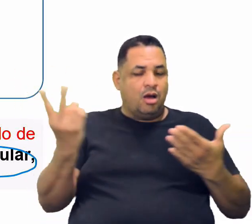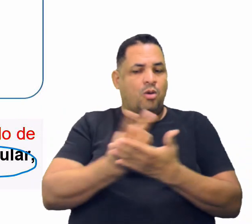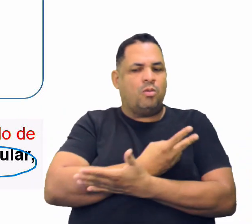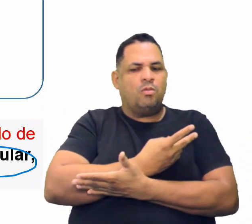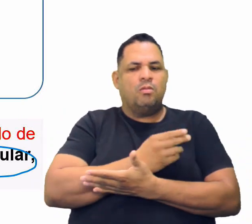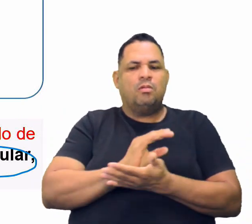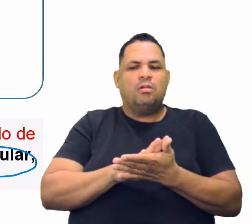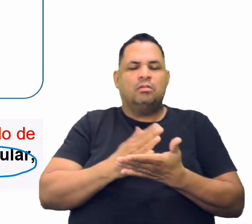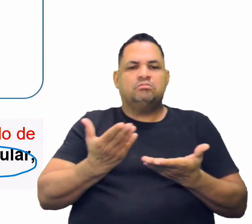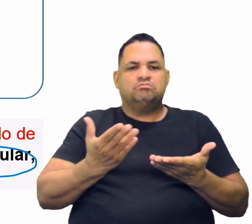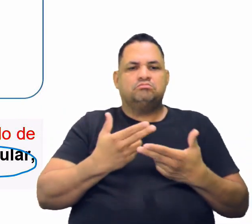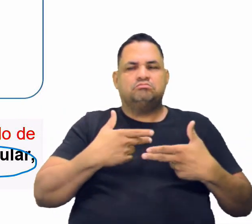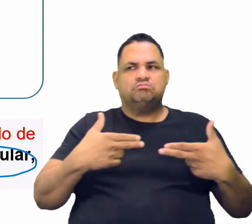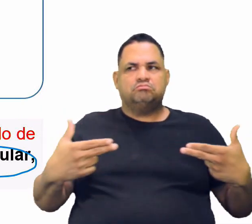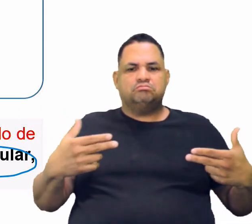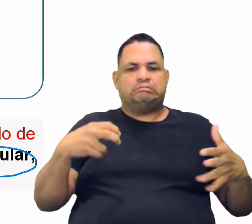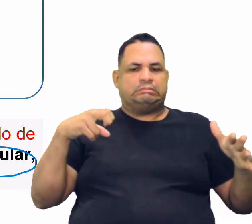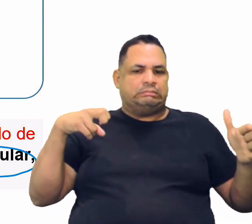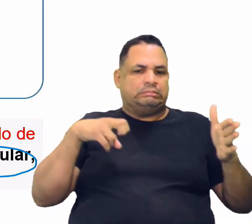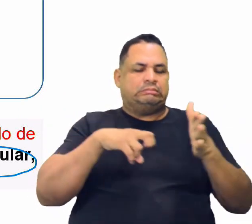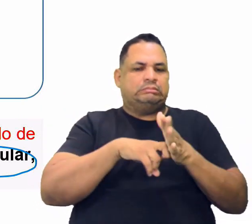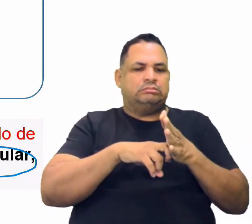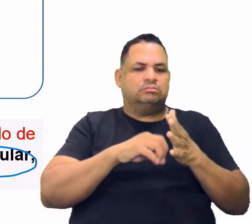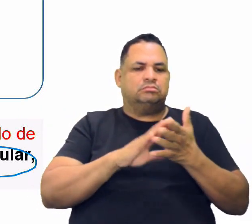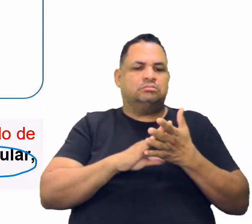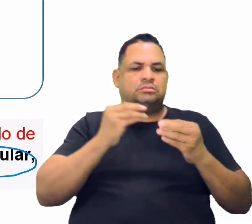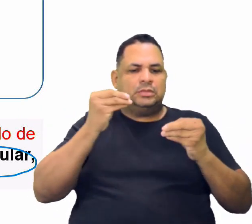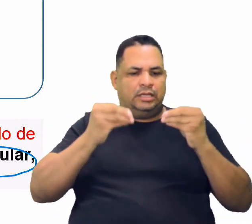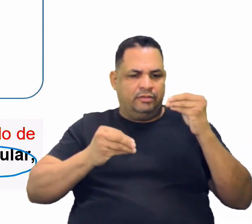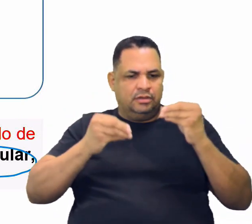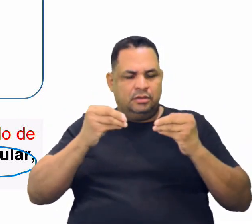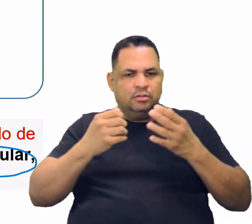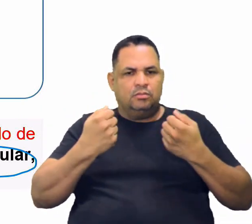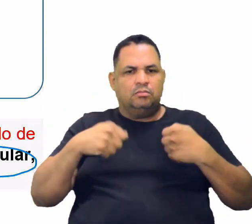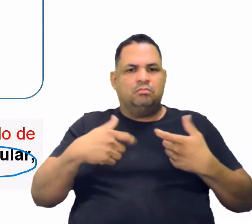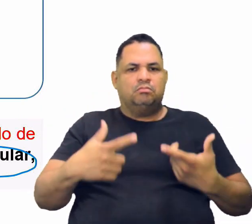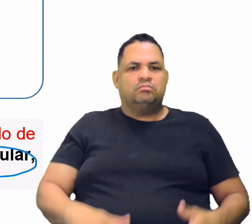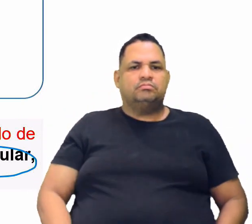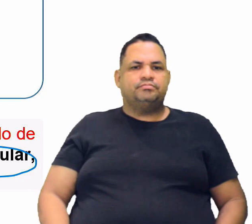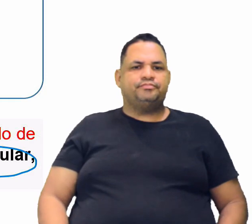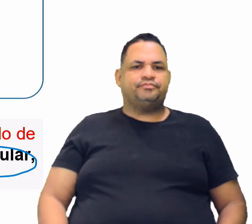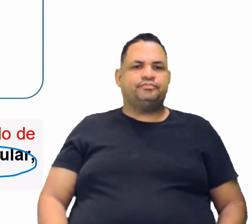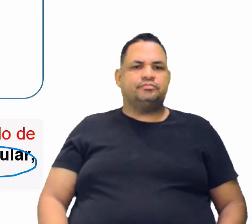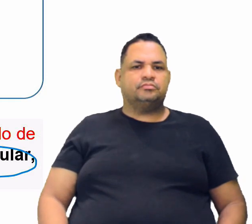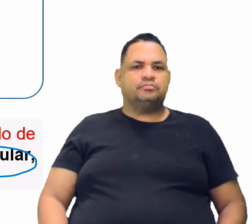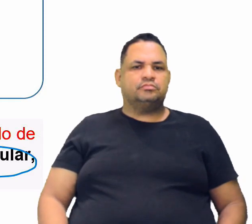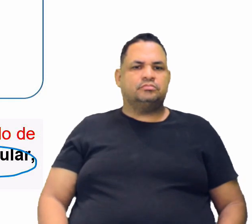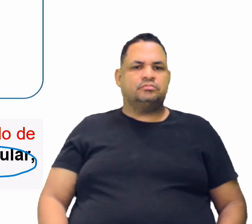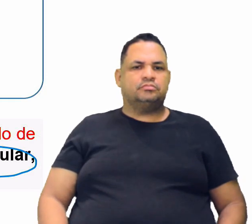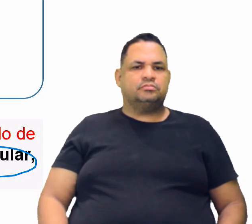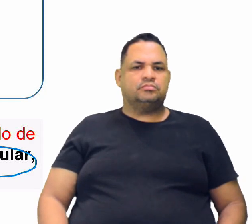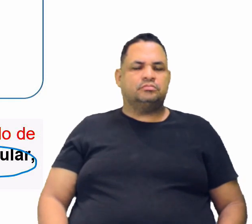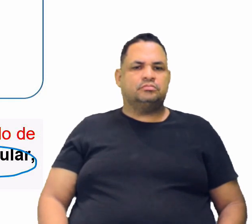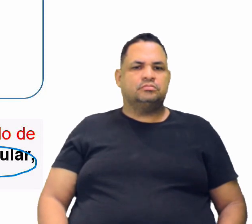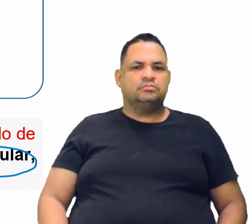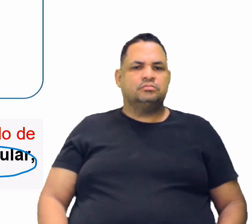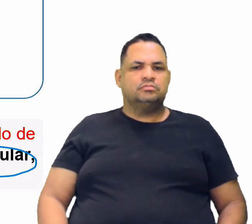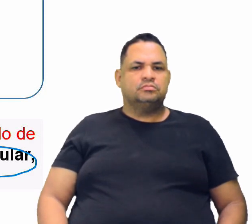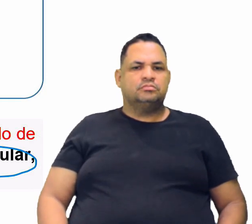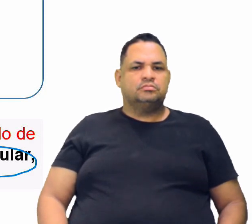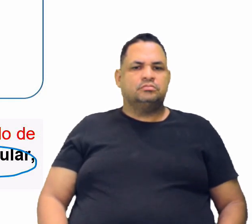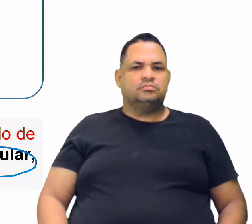aconteceram, ocorreram, aí sim, aí vai ter a flexão. Pode ser ocorreram,